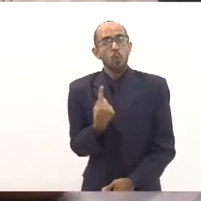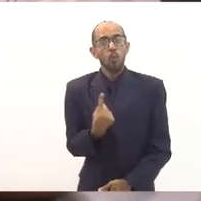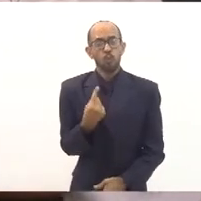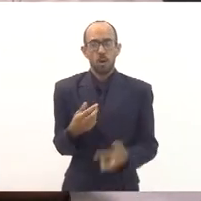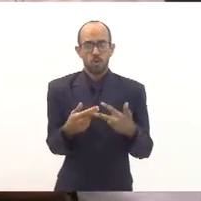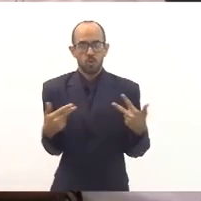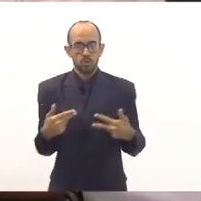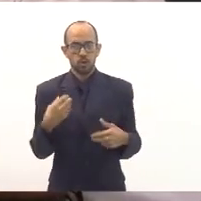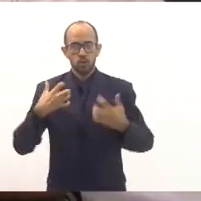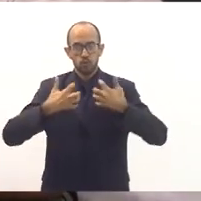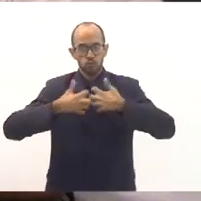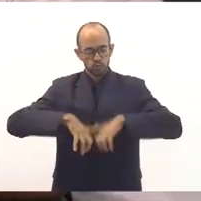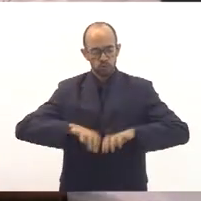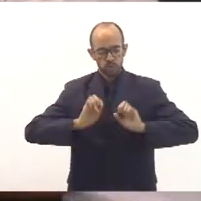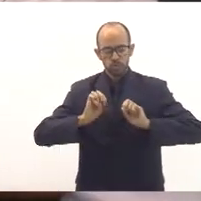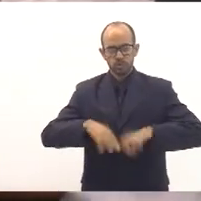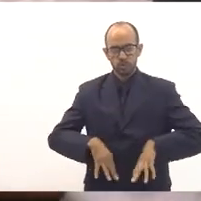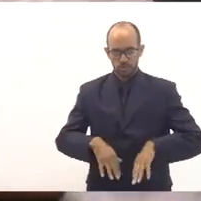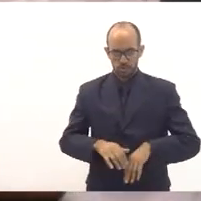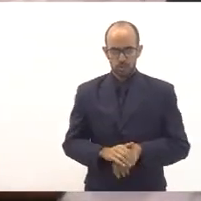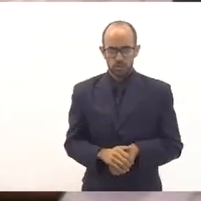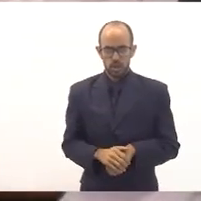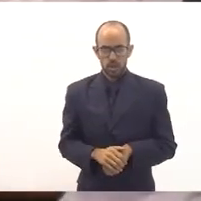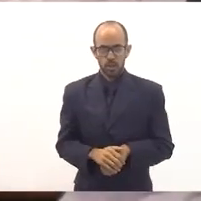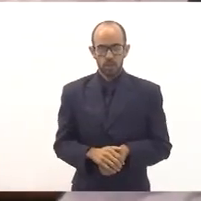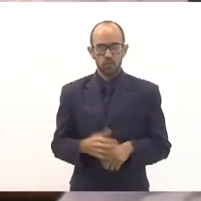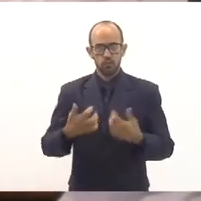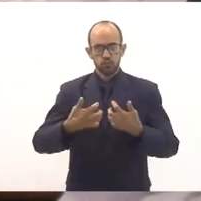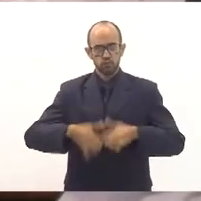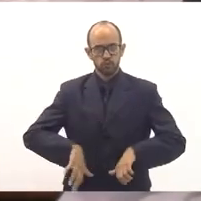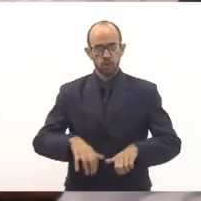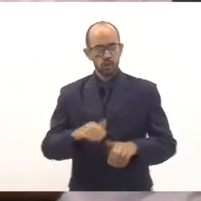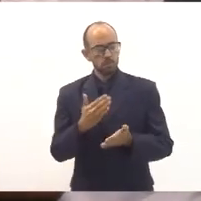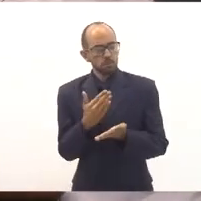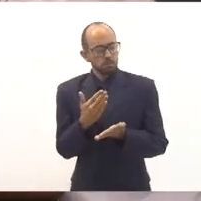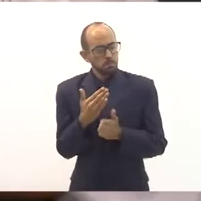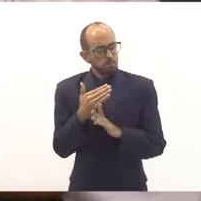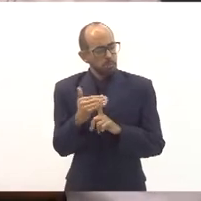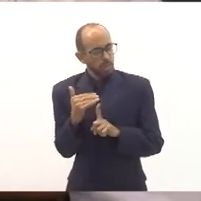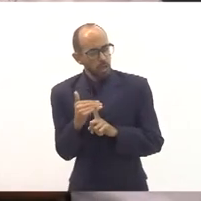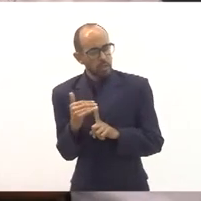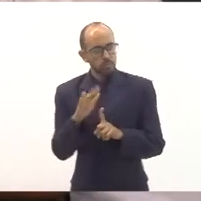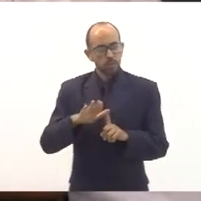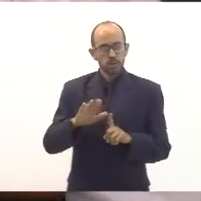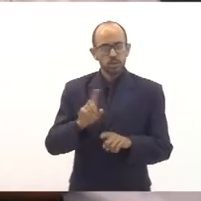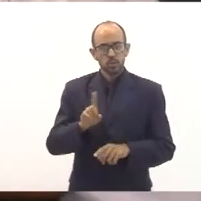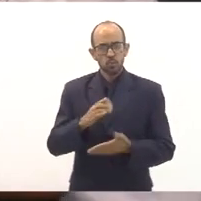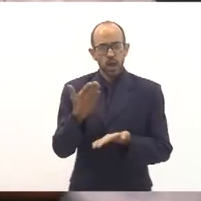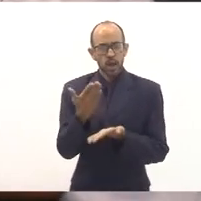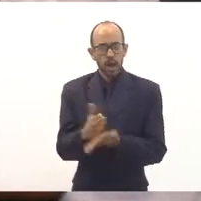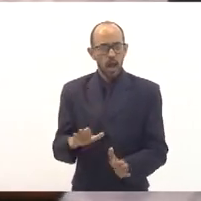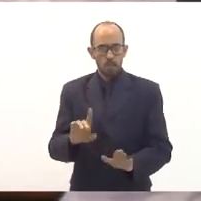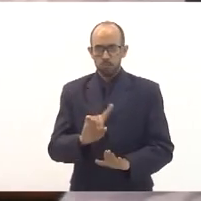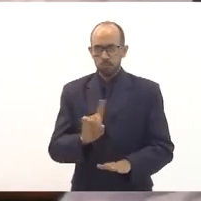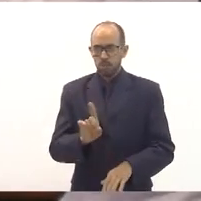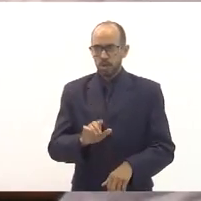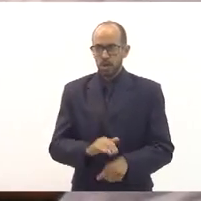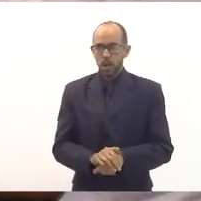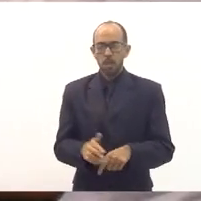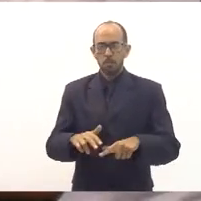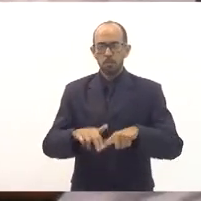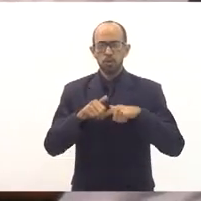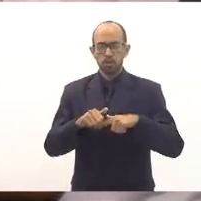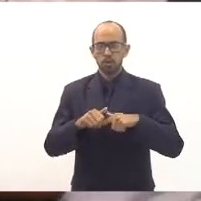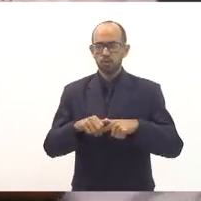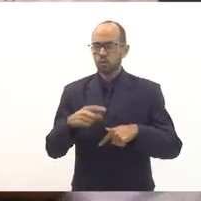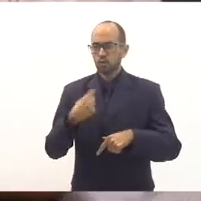que funciona parcialmente Você tem toda razão né não acaba mesmo mas não é por isso que a